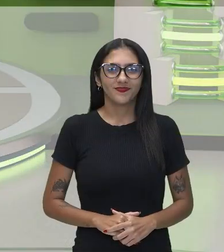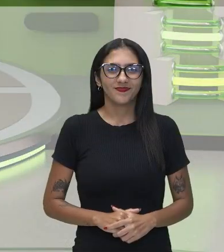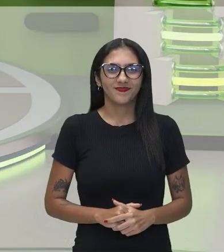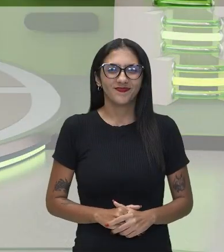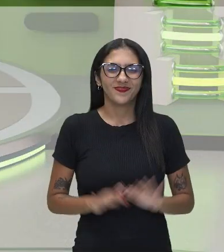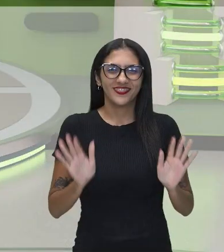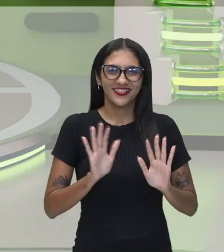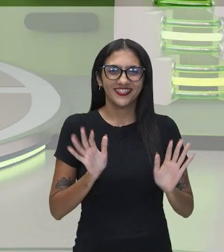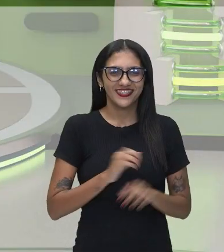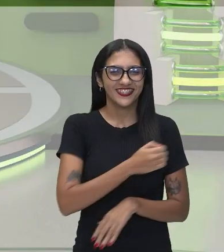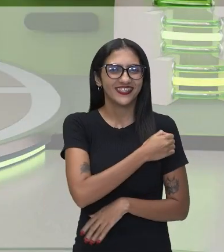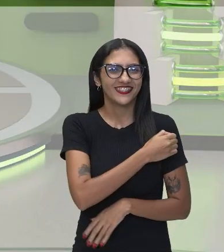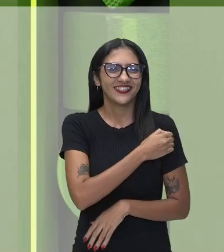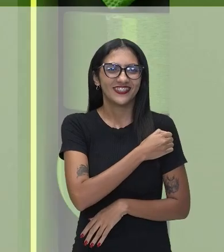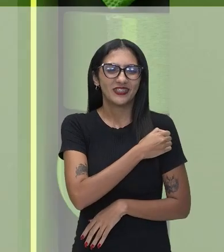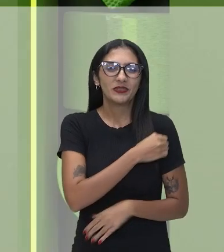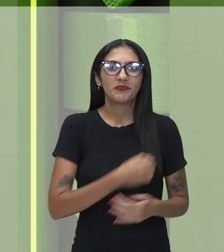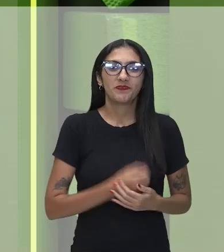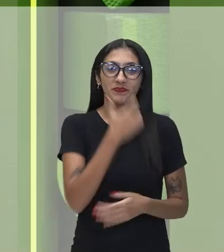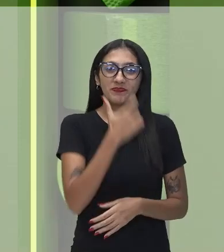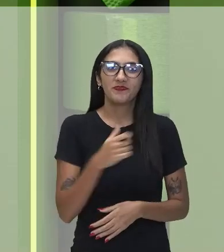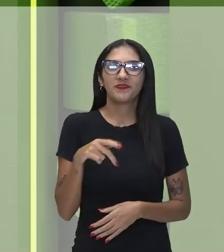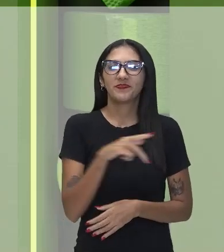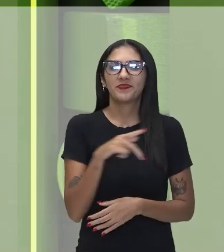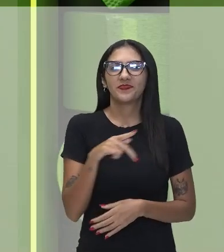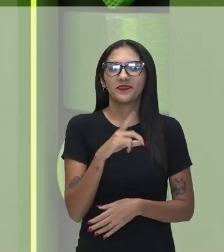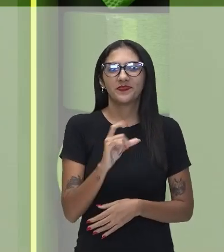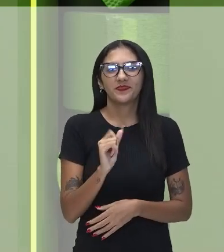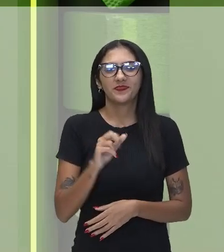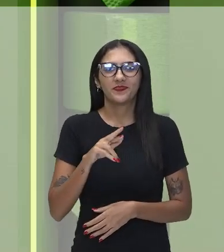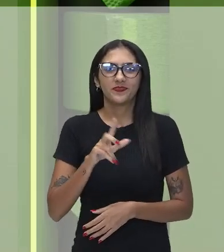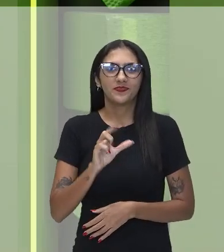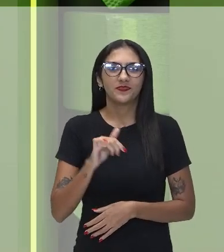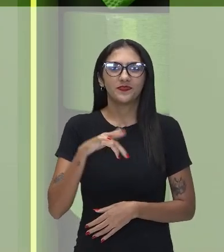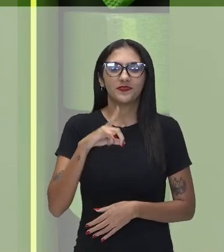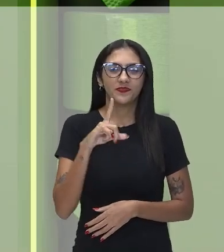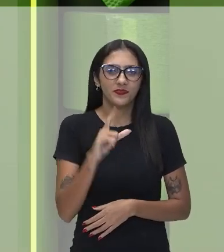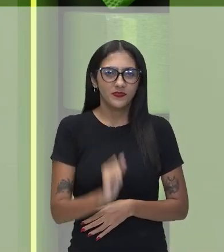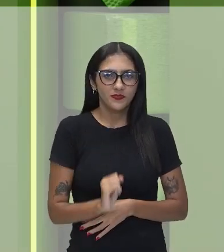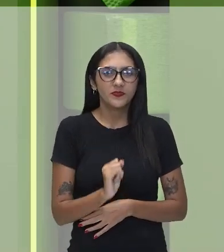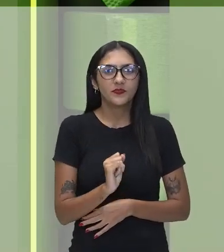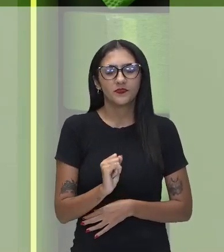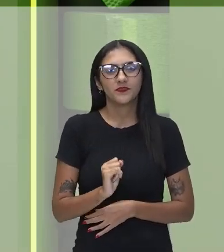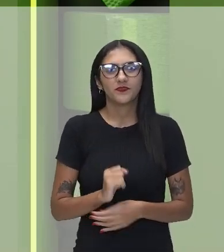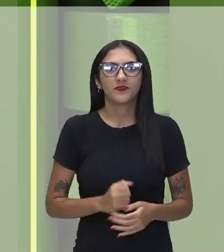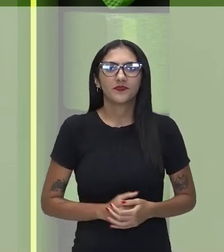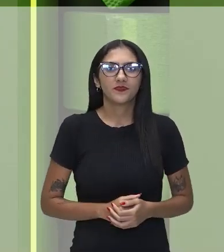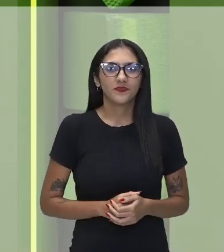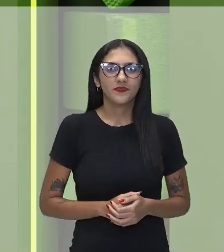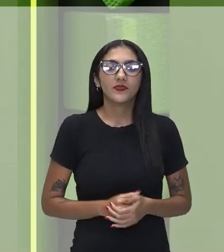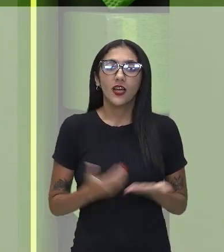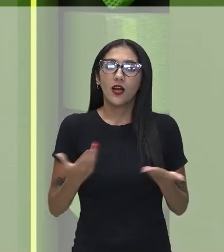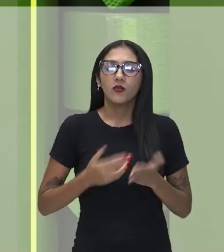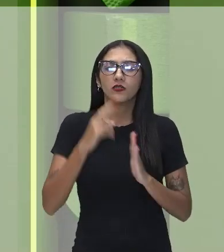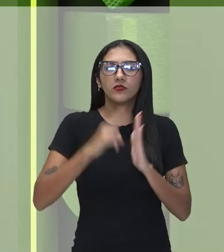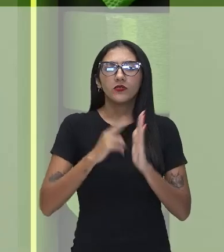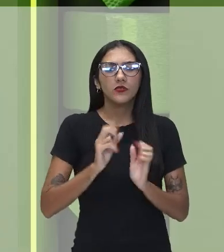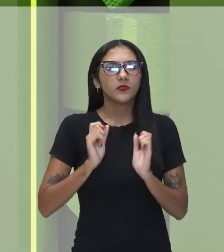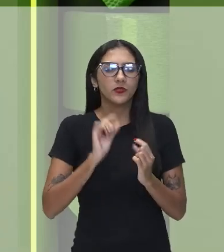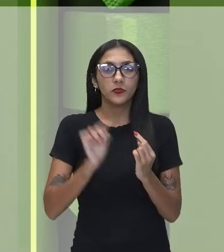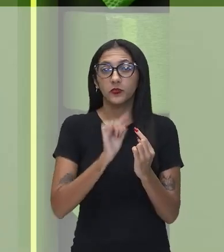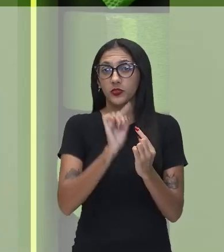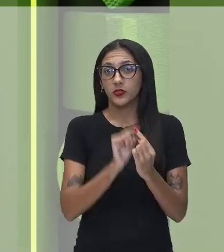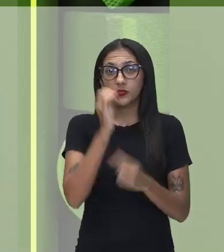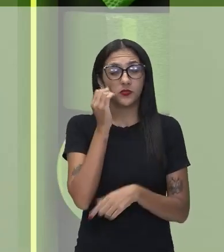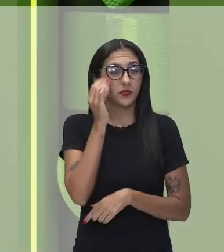Olá, alunos! Eu sou a professora Darlinda Monteiro e agora eu vou ler o objeto